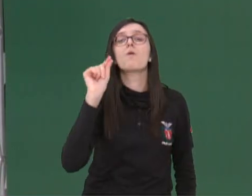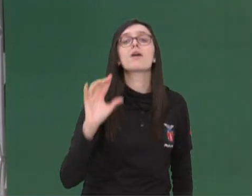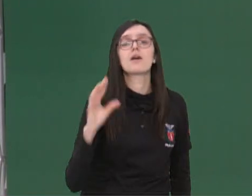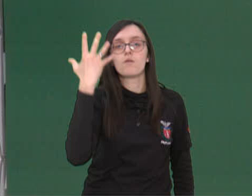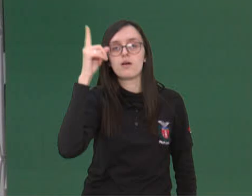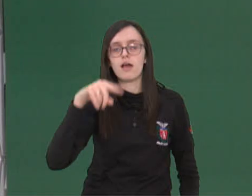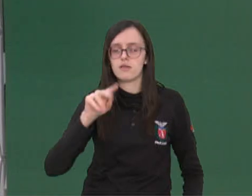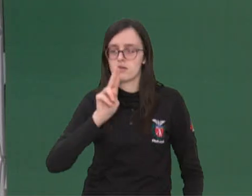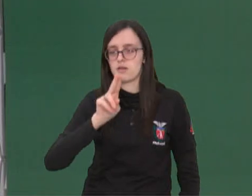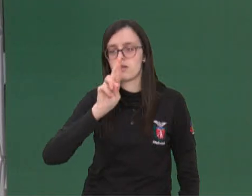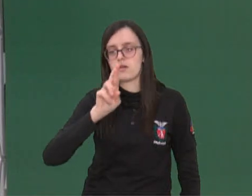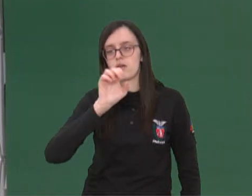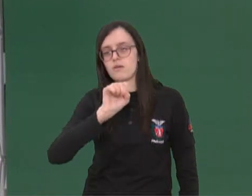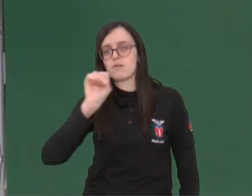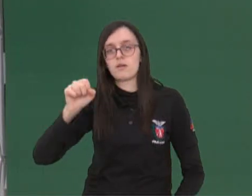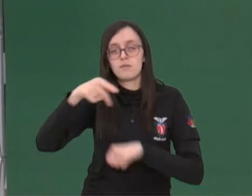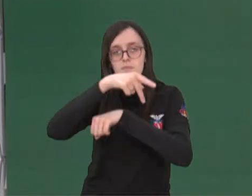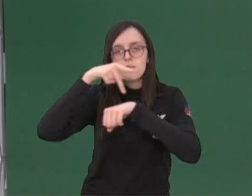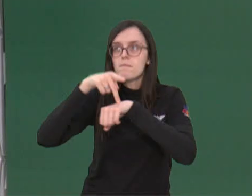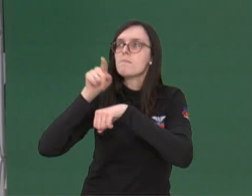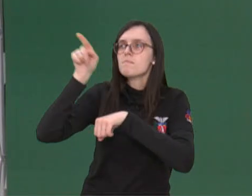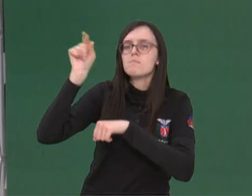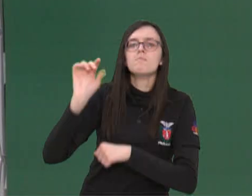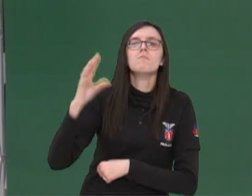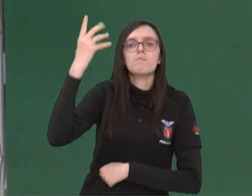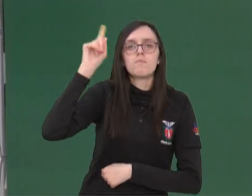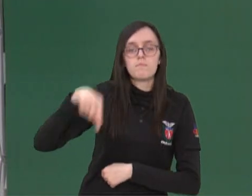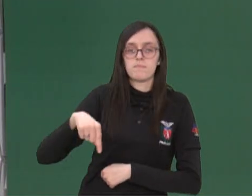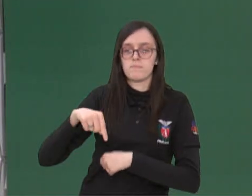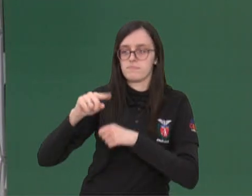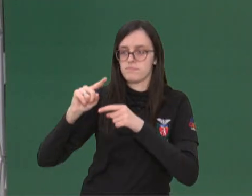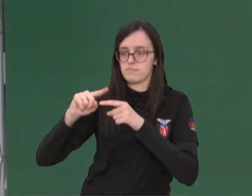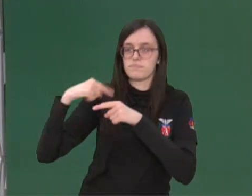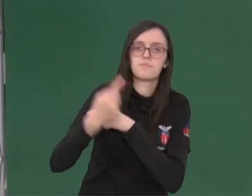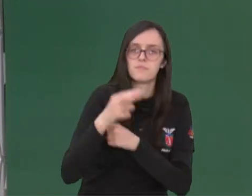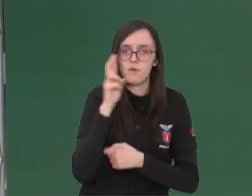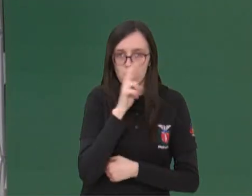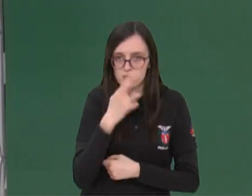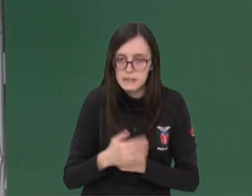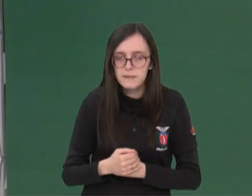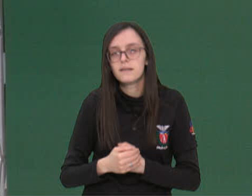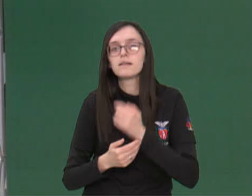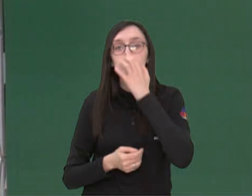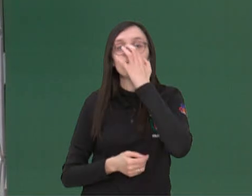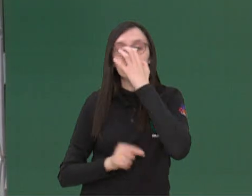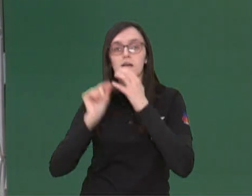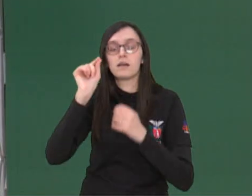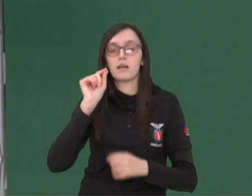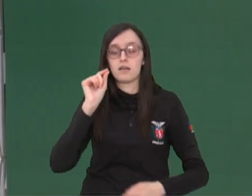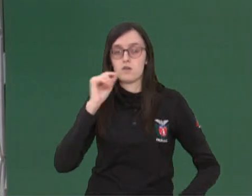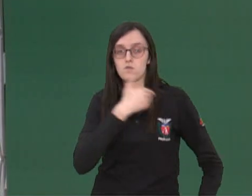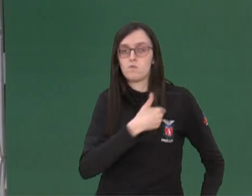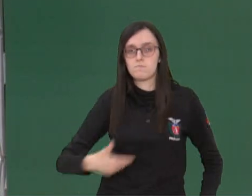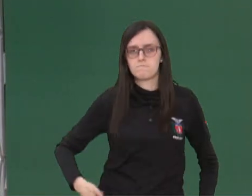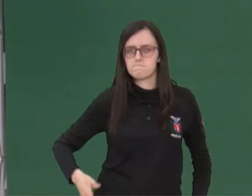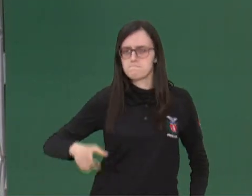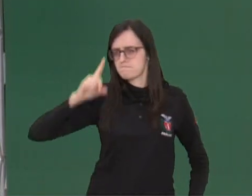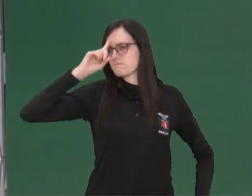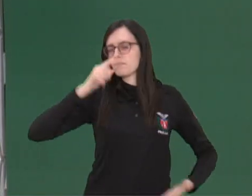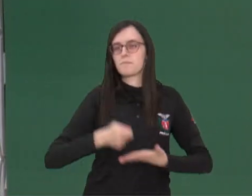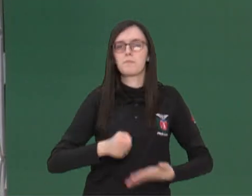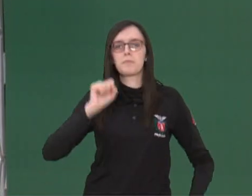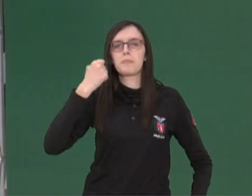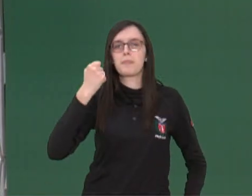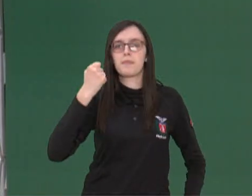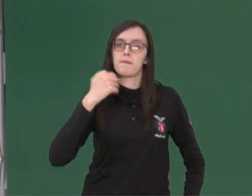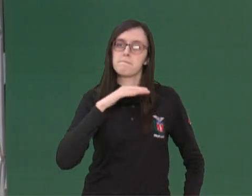nessa União Soviética, esse país que veio a partir da Rússia, o governo então instituiu o 8 de março, pelo